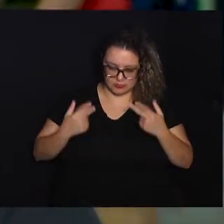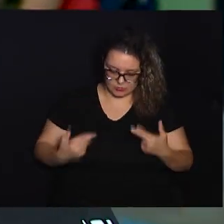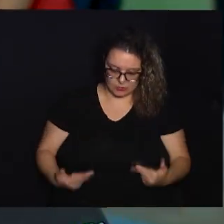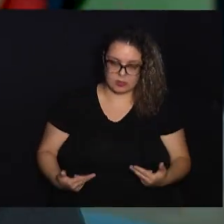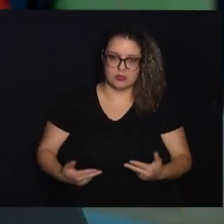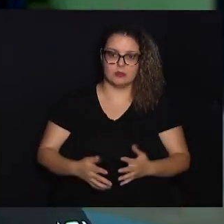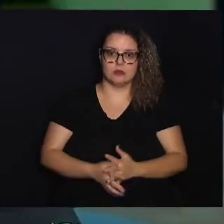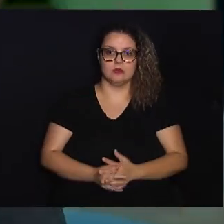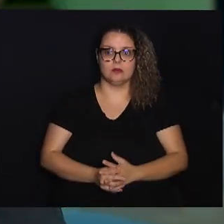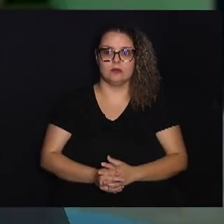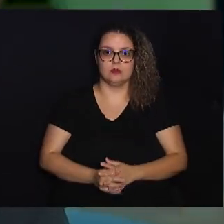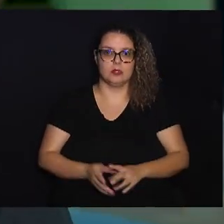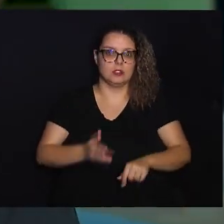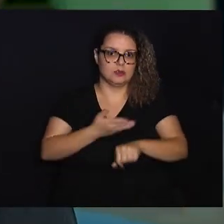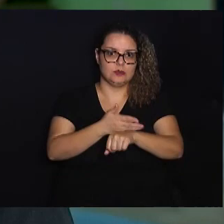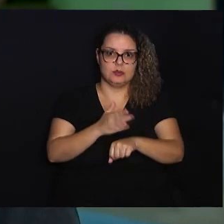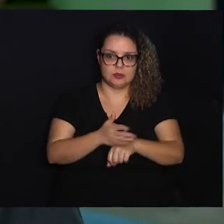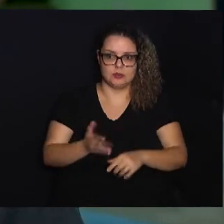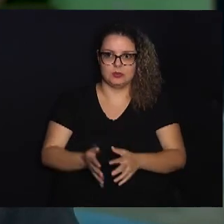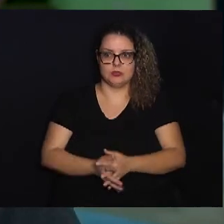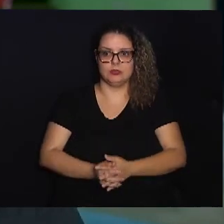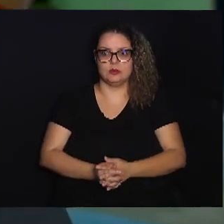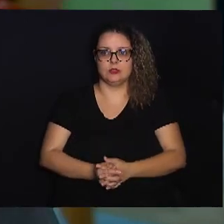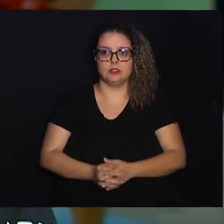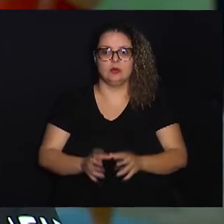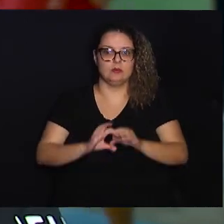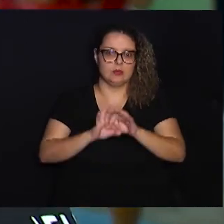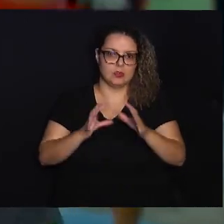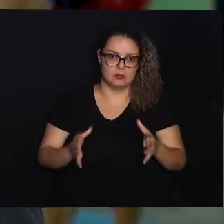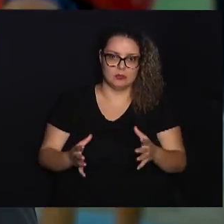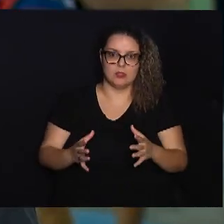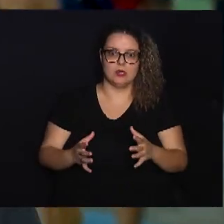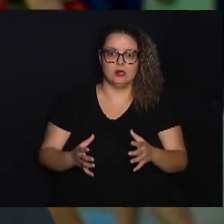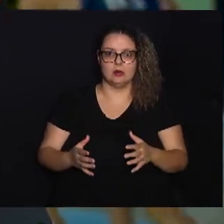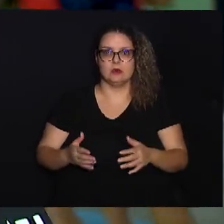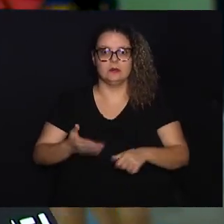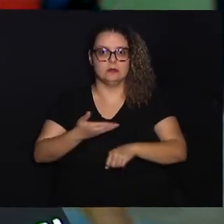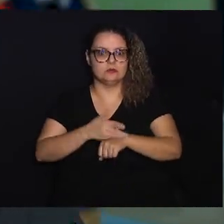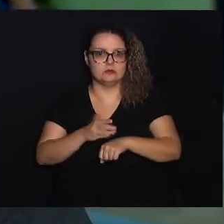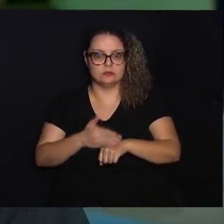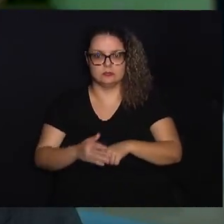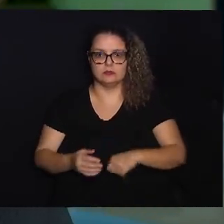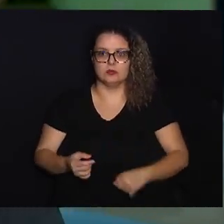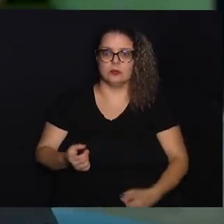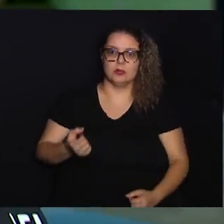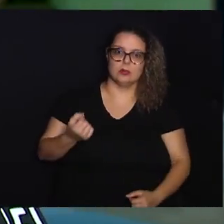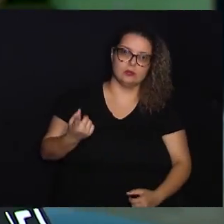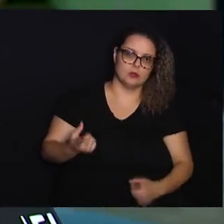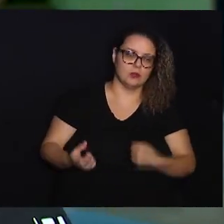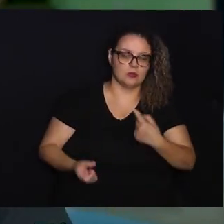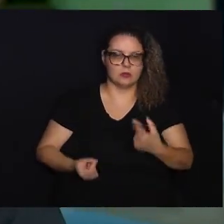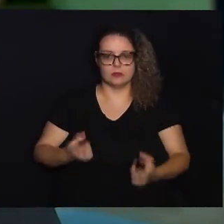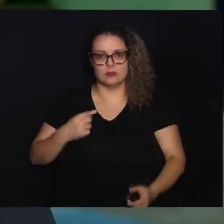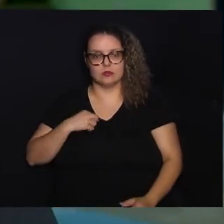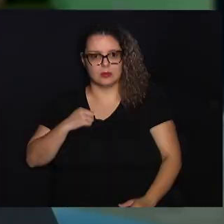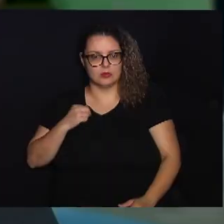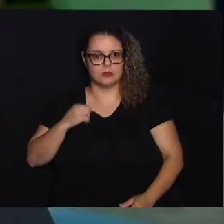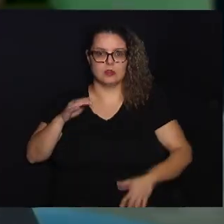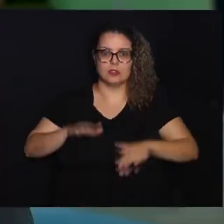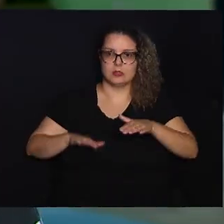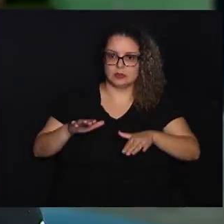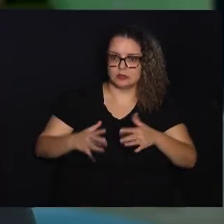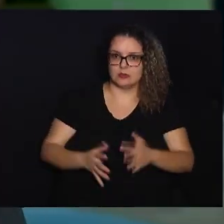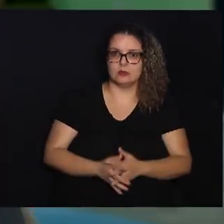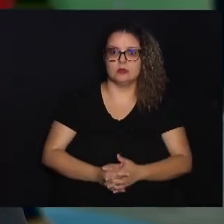Inclusive o uniforme, né? Ele está num treino permitido, assim, é liberado você treinar com um ou outro tipo